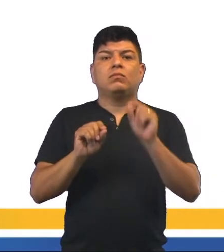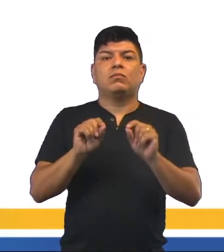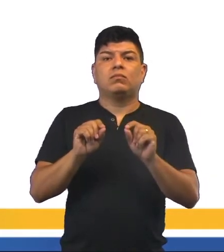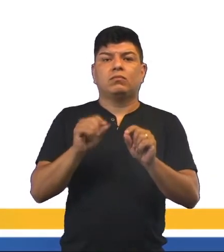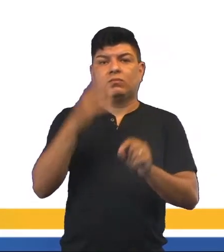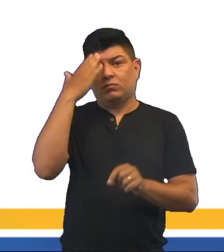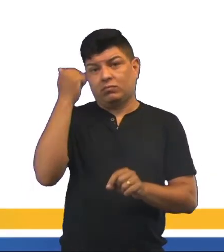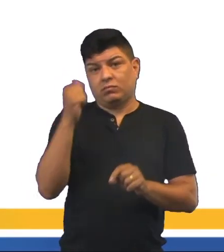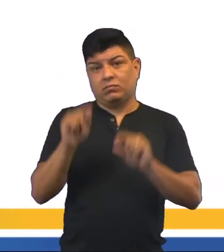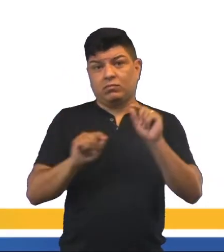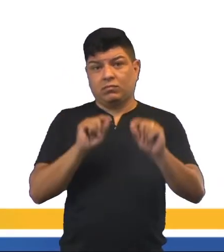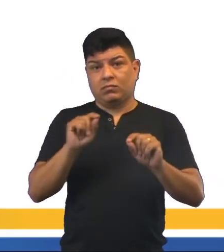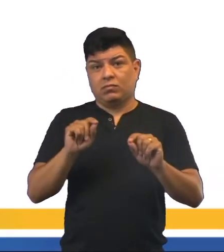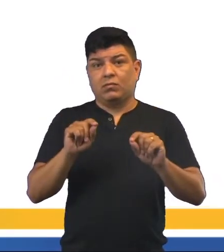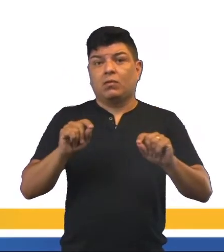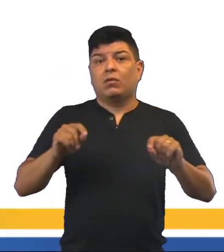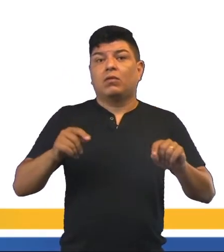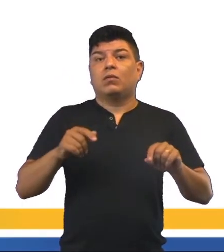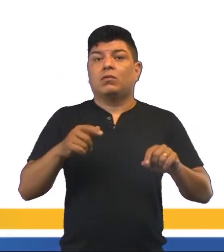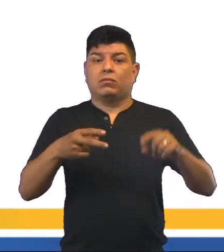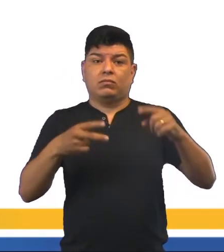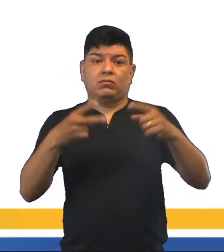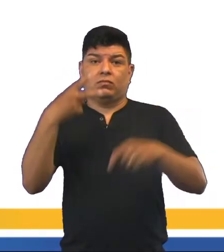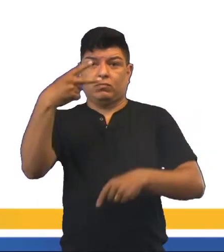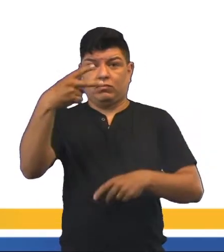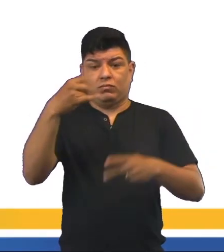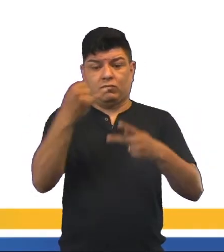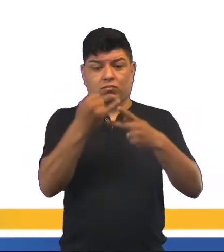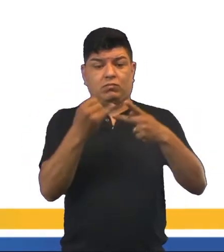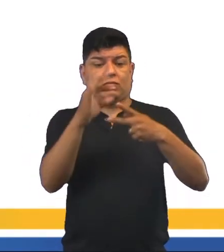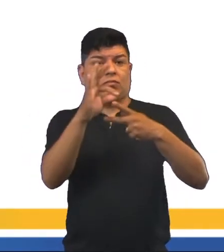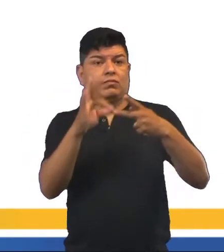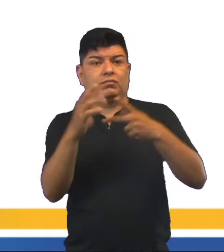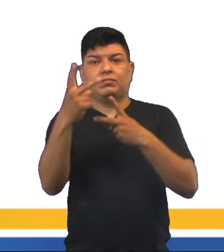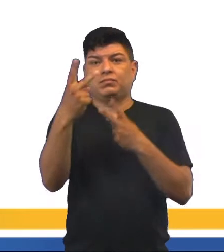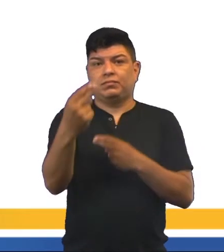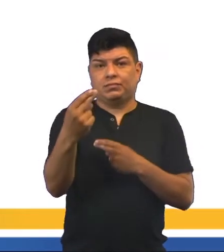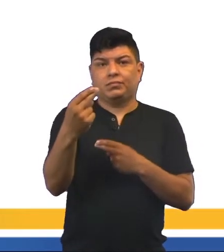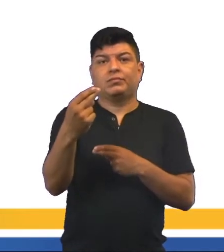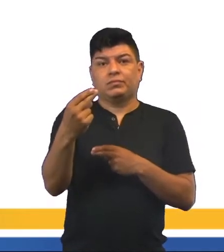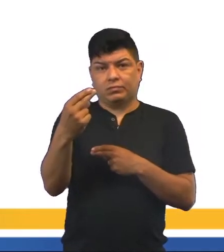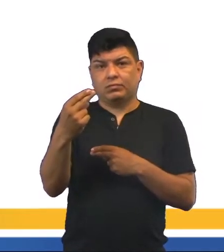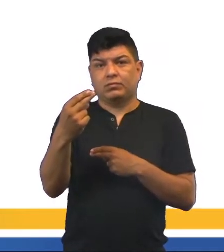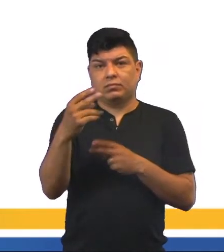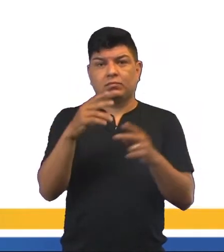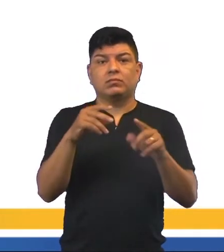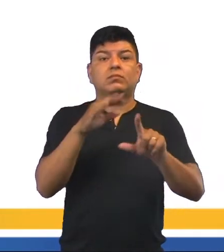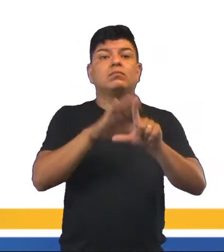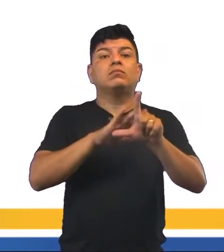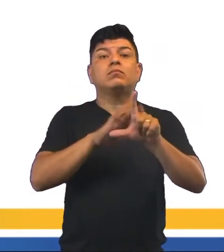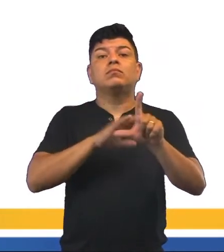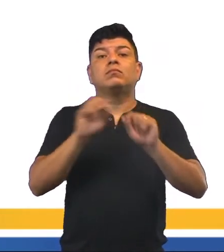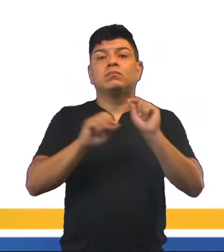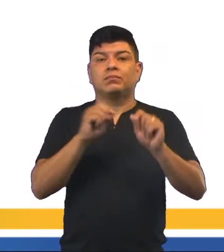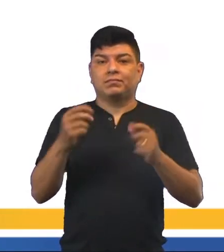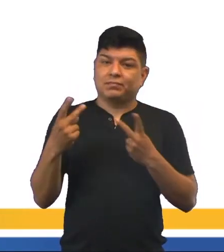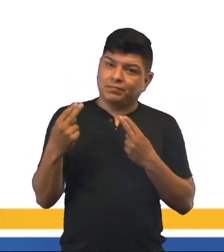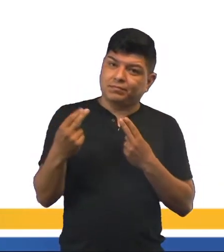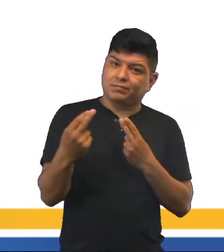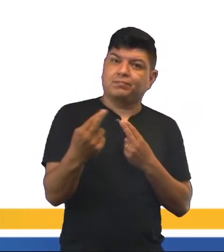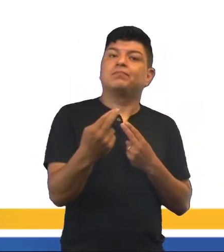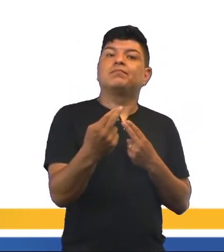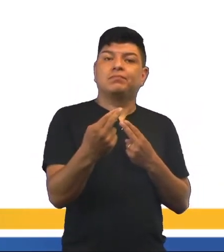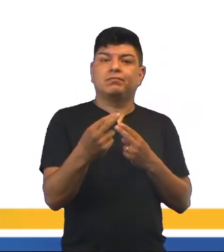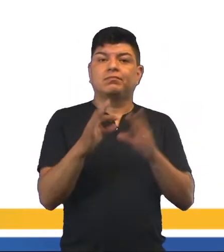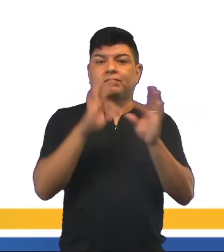gente? Que quando dois polígonos são semelhantes, os perímetros desses polígonos são